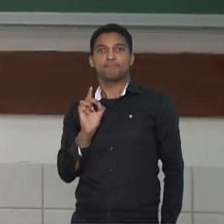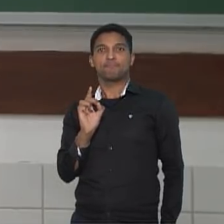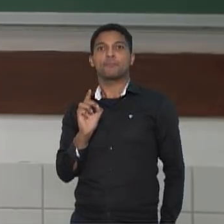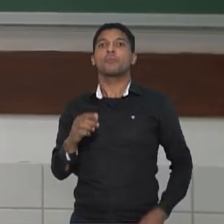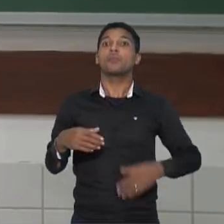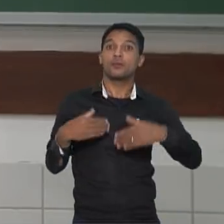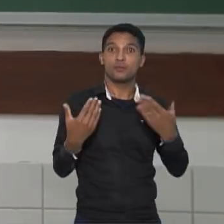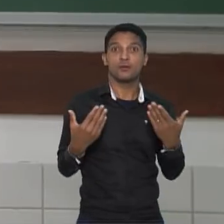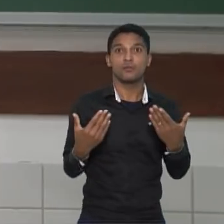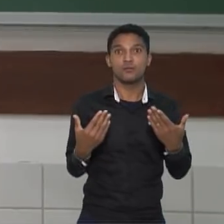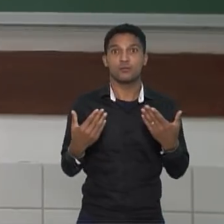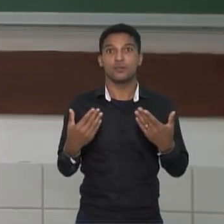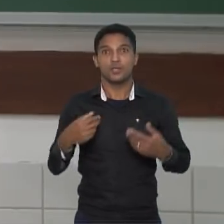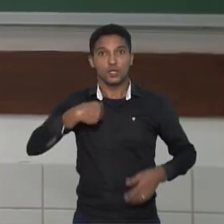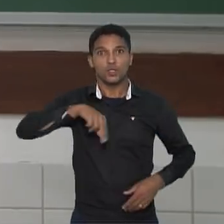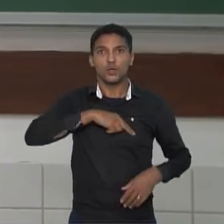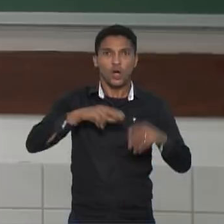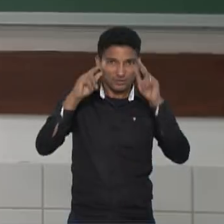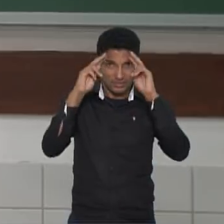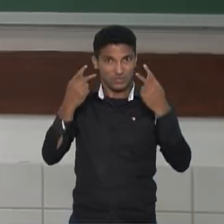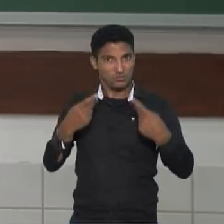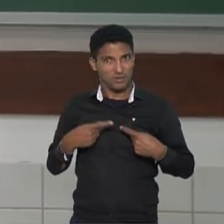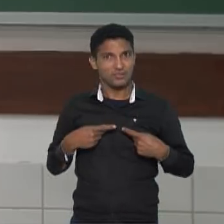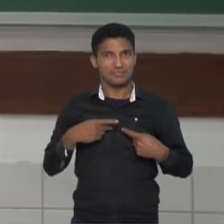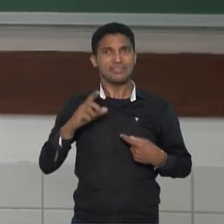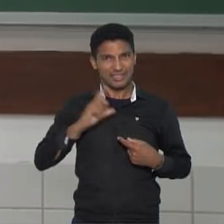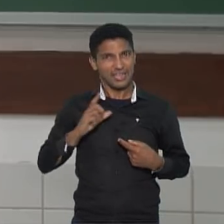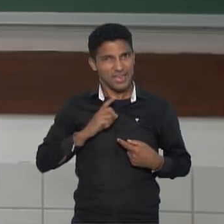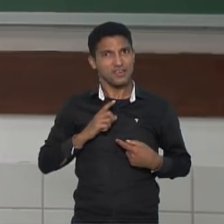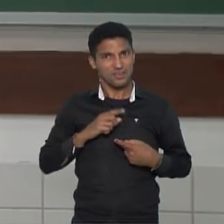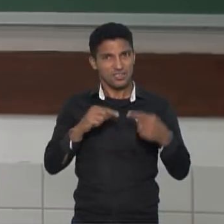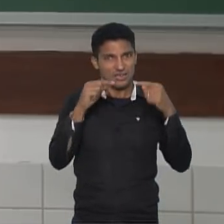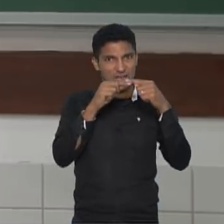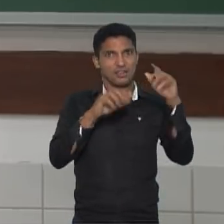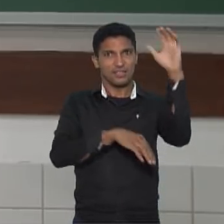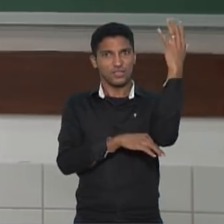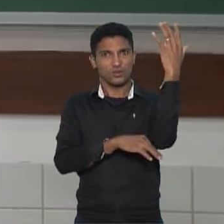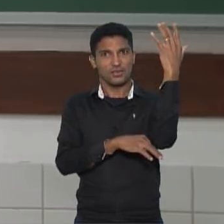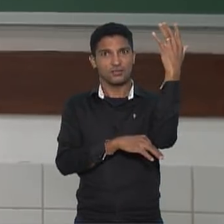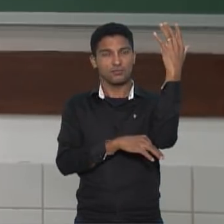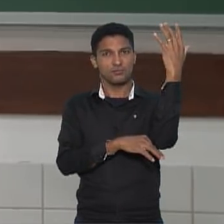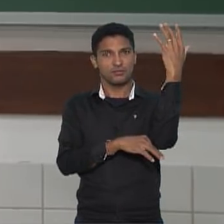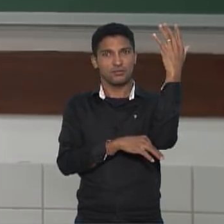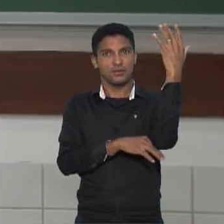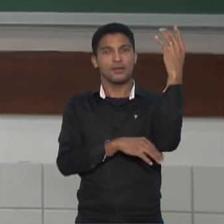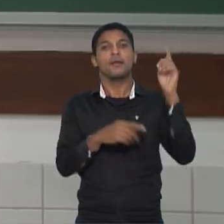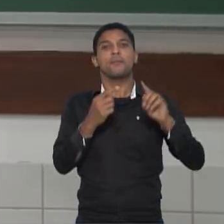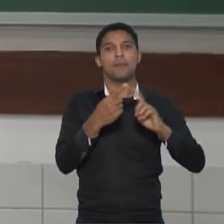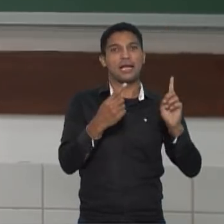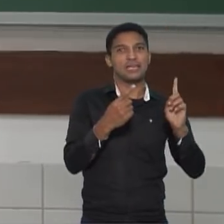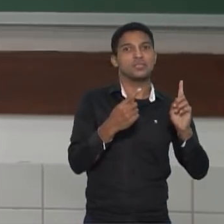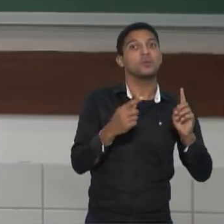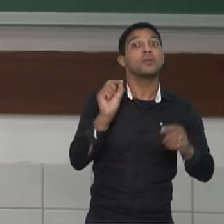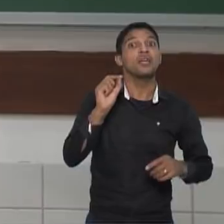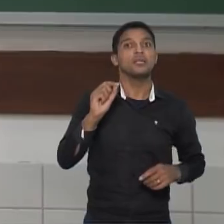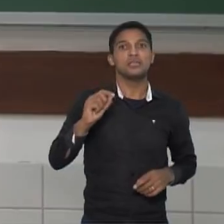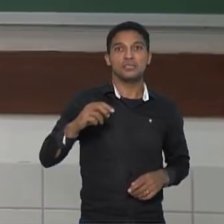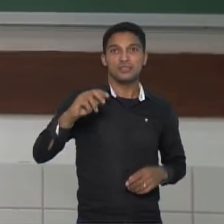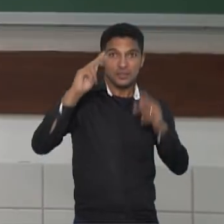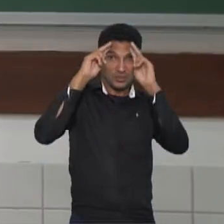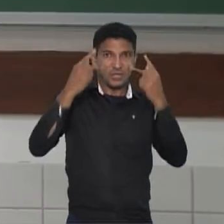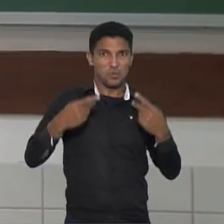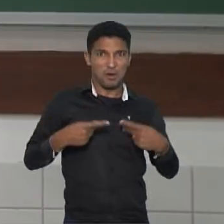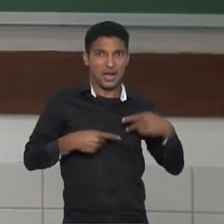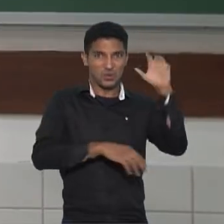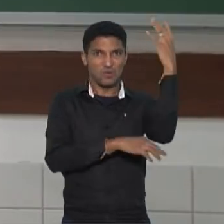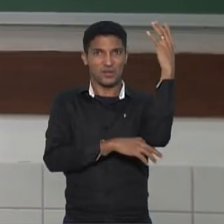dela, o que nós somos, né? Nós somos parte da natureza. E aí, a partir de um momento, o ser humano entendeu, eu vou poder explorar ao máximo essa coisa que não tem